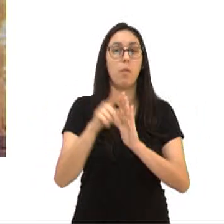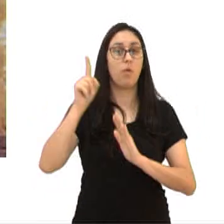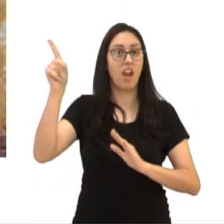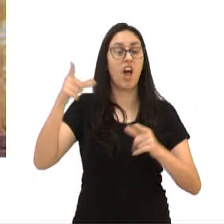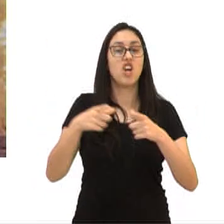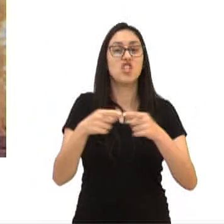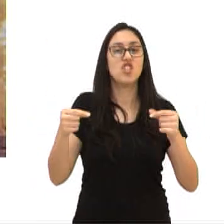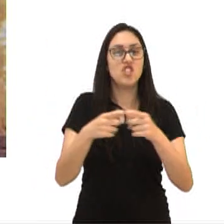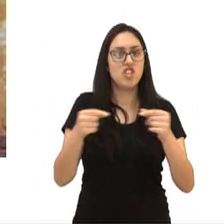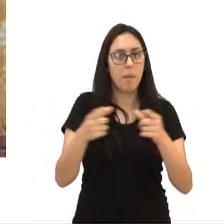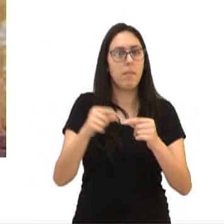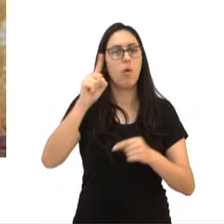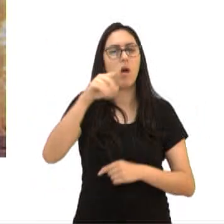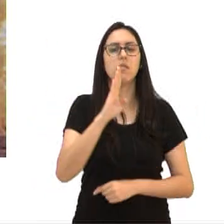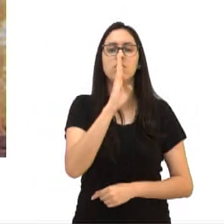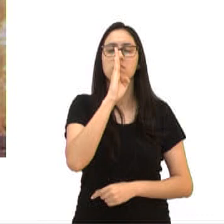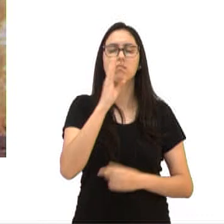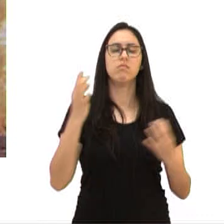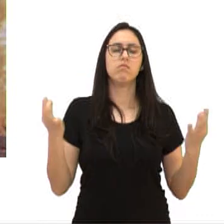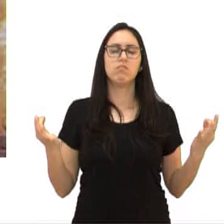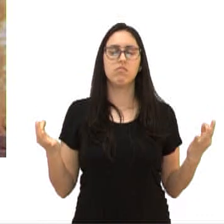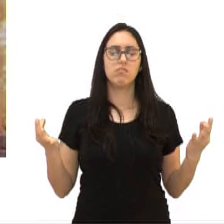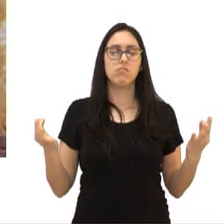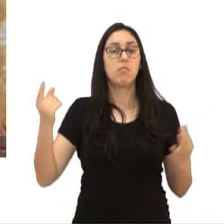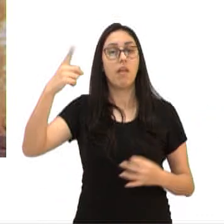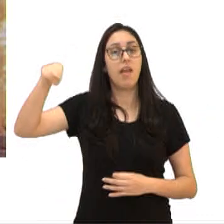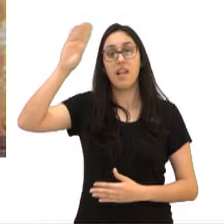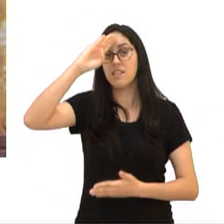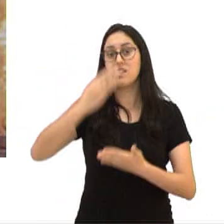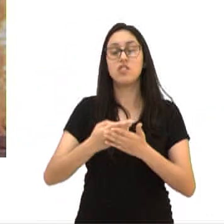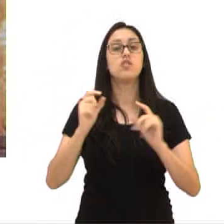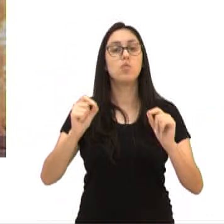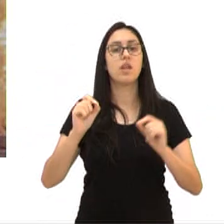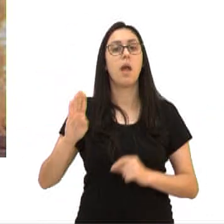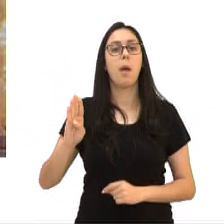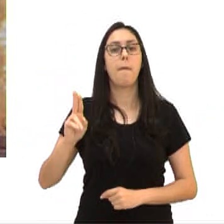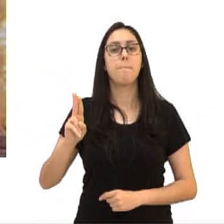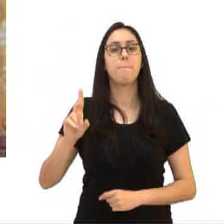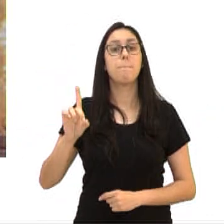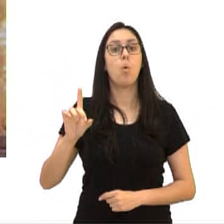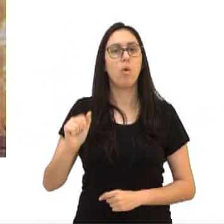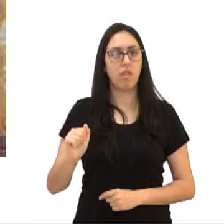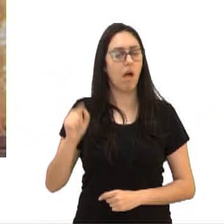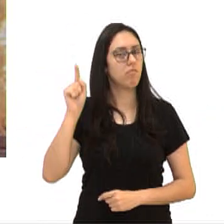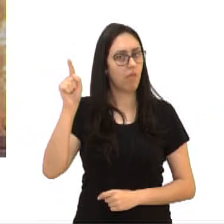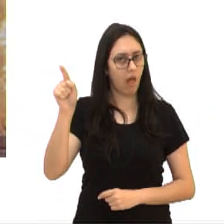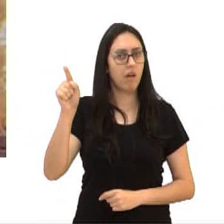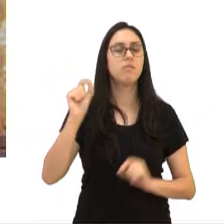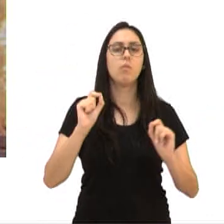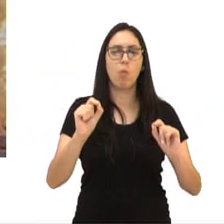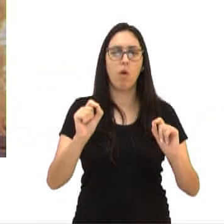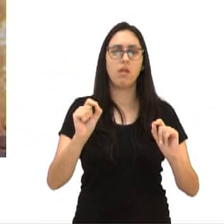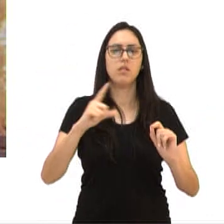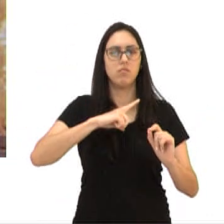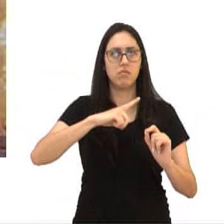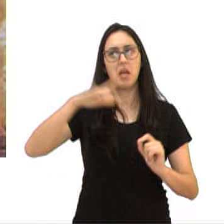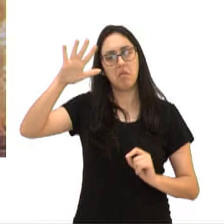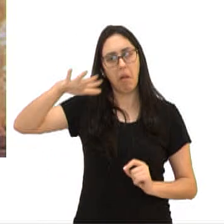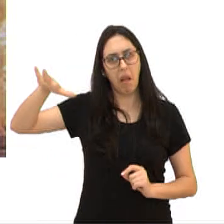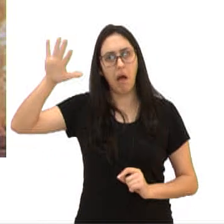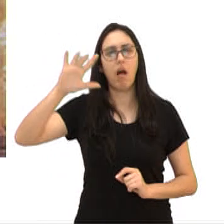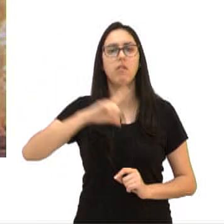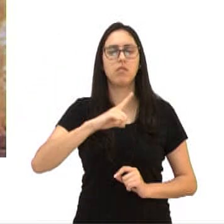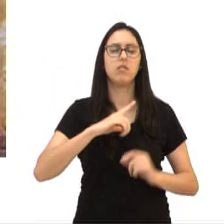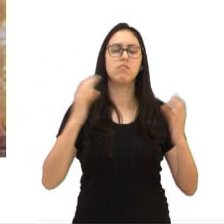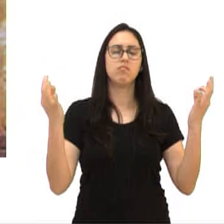da meditação. E também eles acreditam no Buda Sakyamuni, aonde, por meio da meditação, você consegue